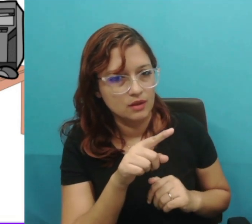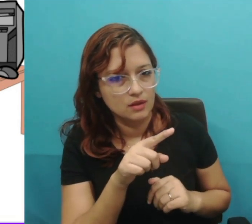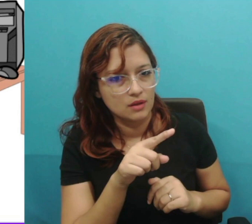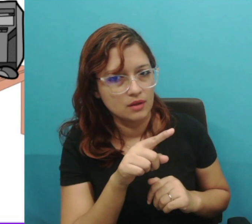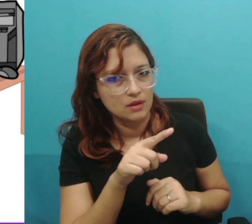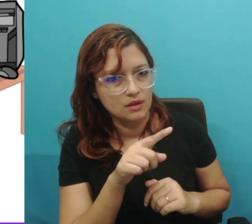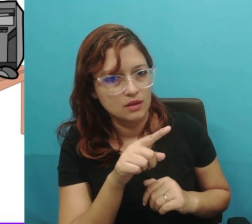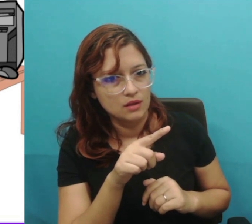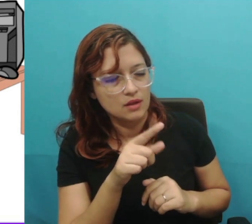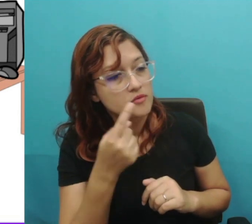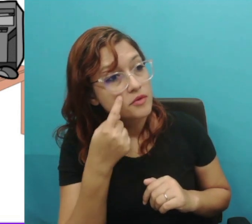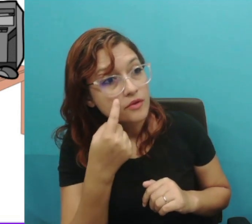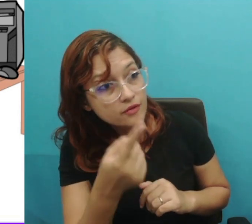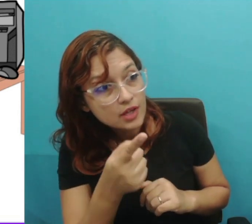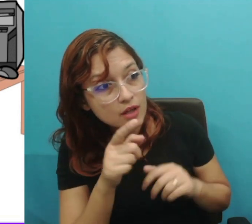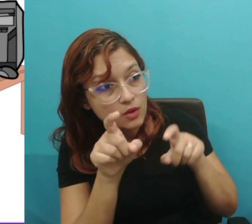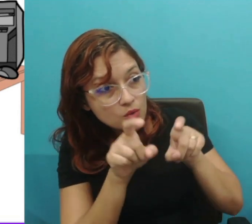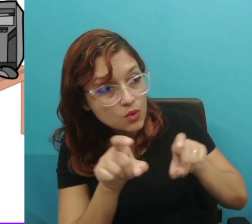e uma pergunta: